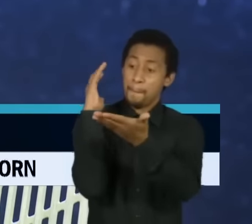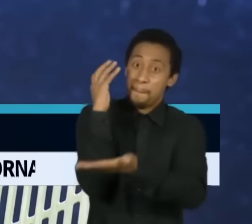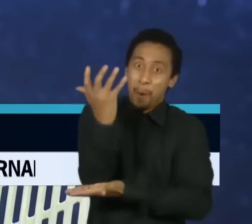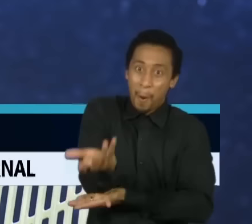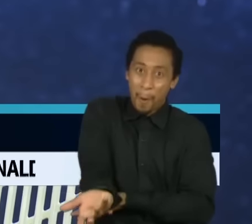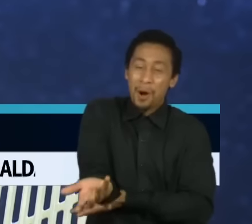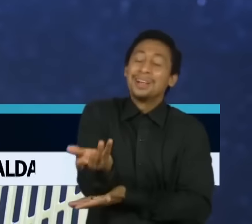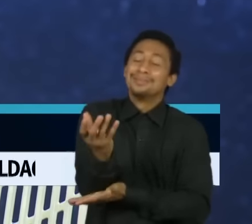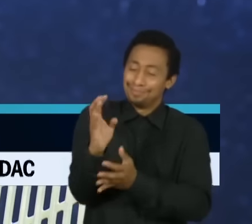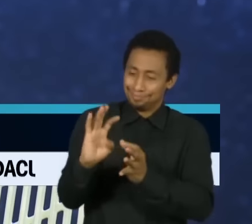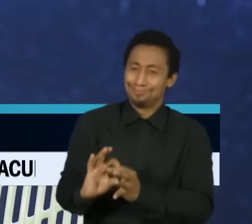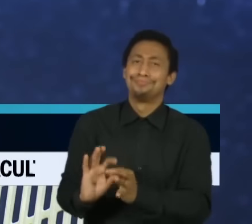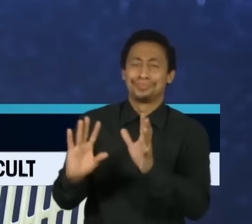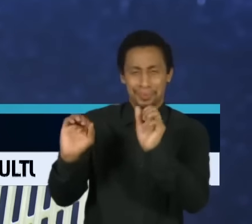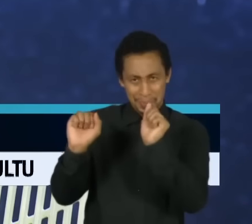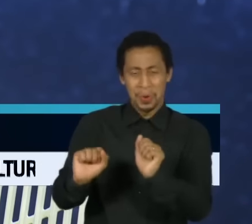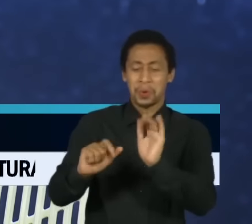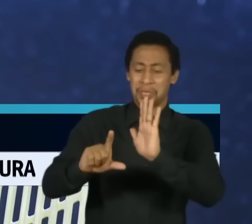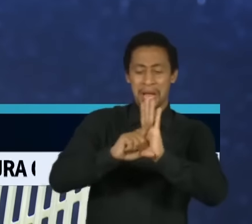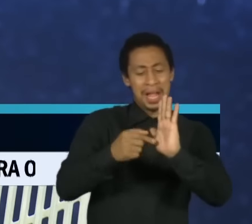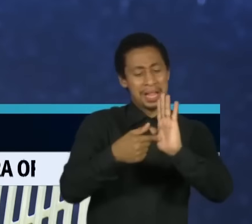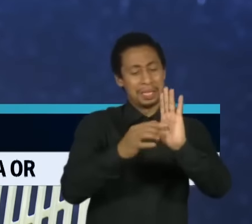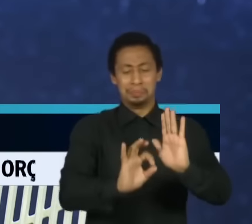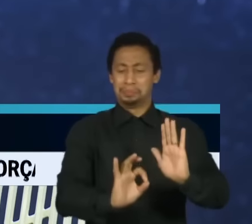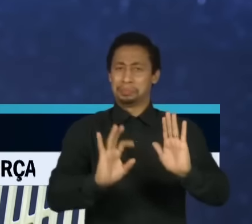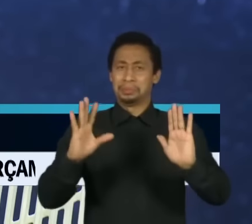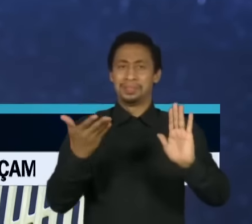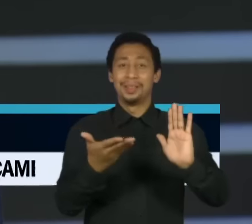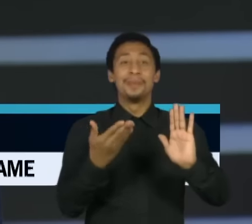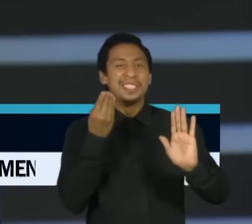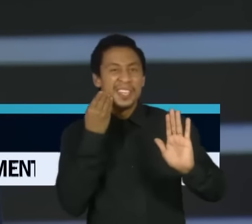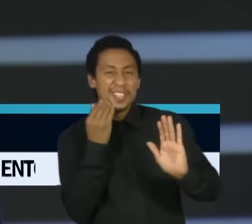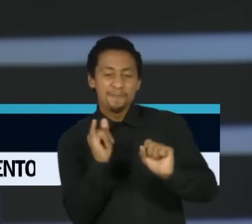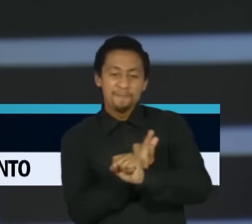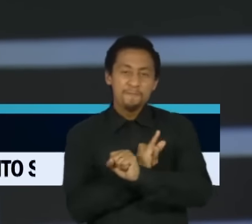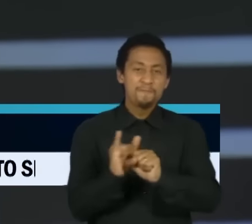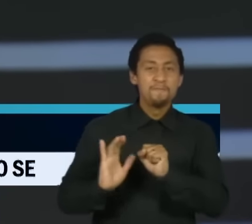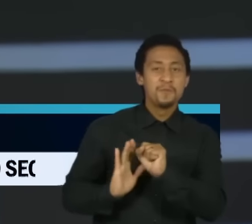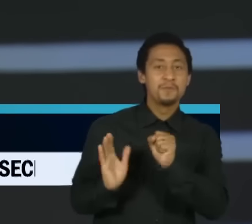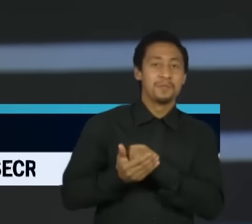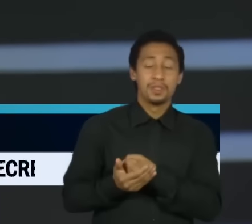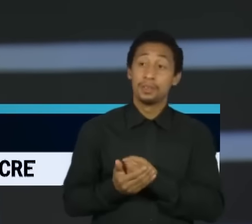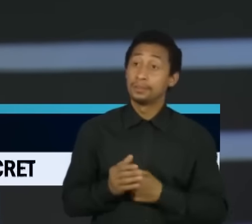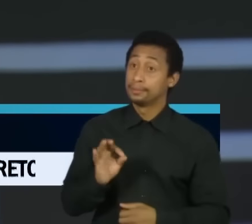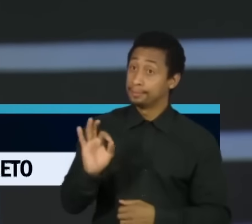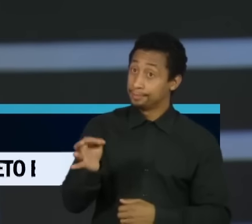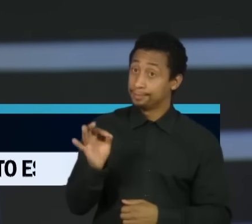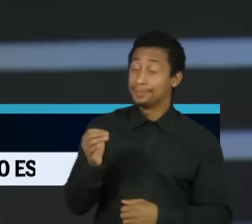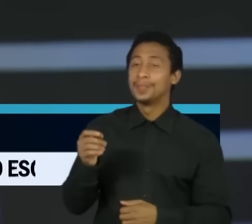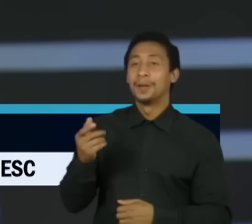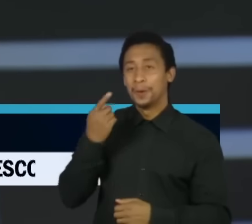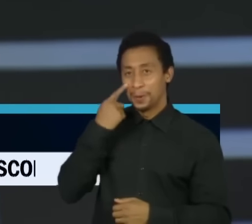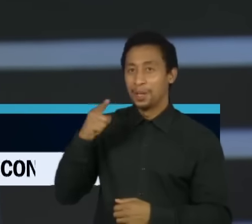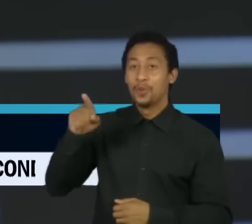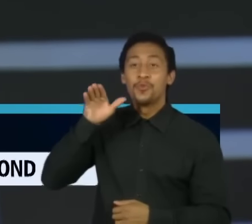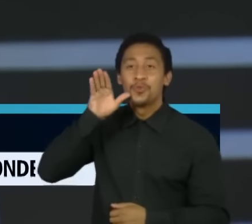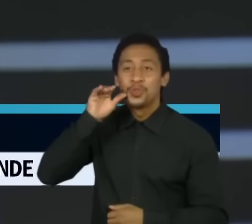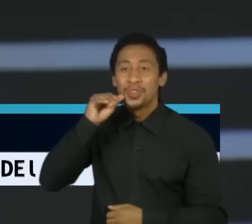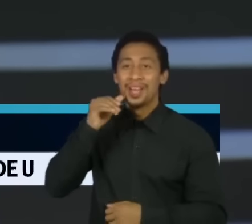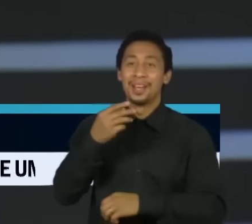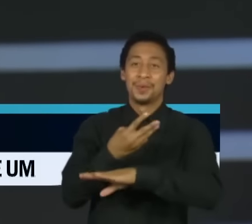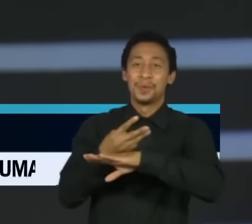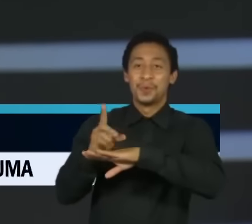maquiagem de que está dentro da lei, né? É verdade. Você vê que os funcionários do IBAMA, do Instituto